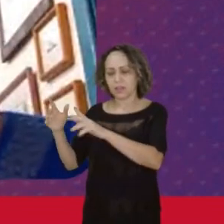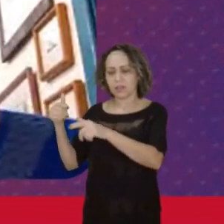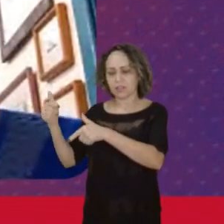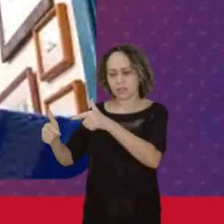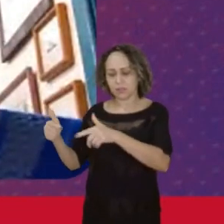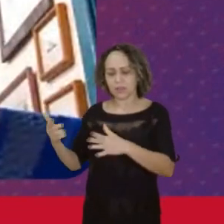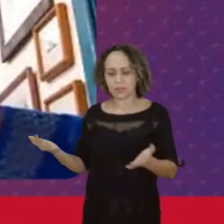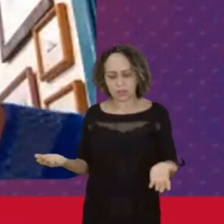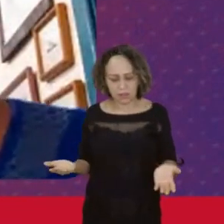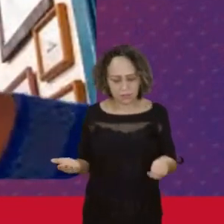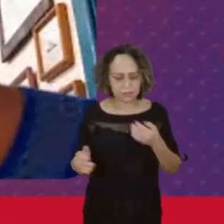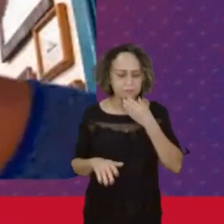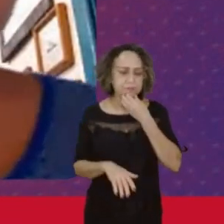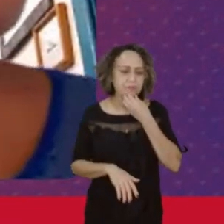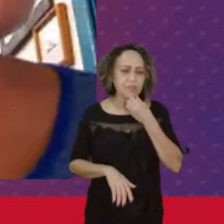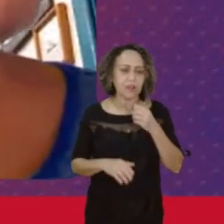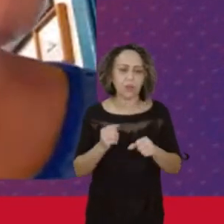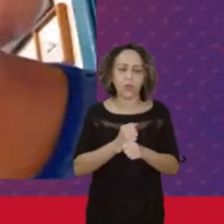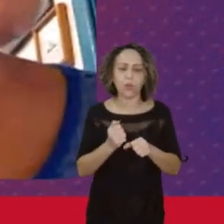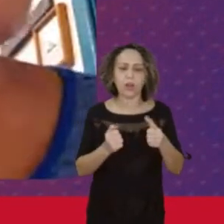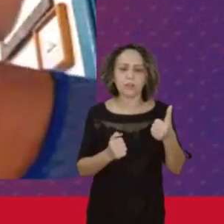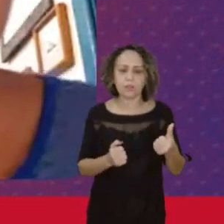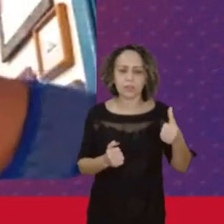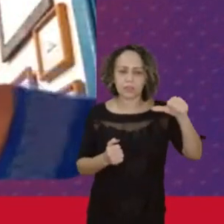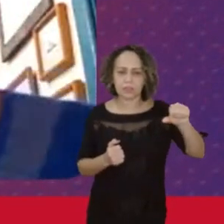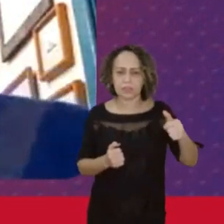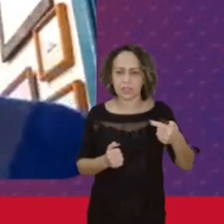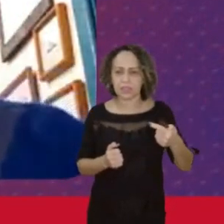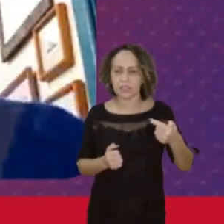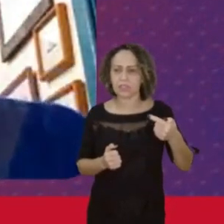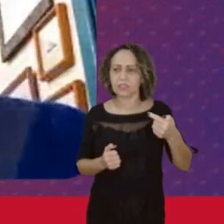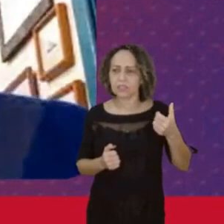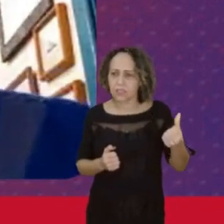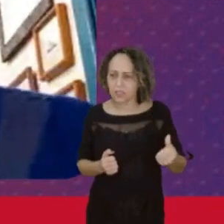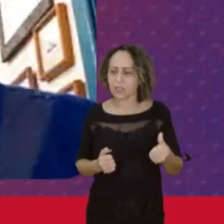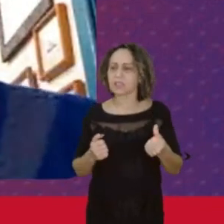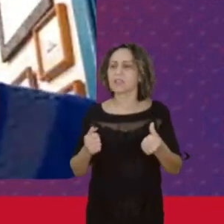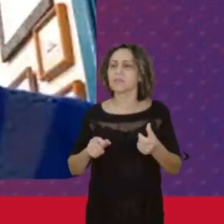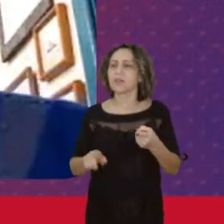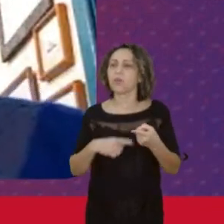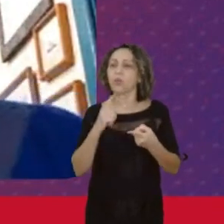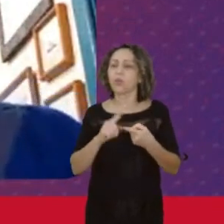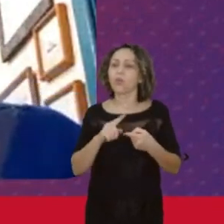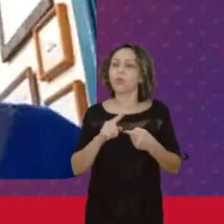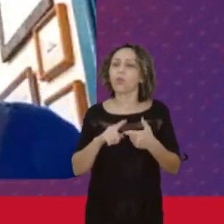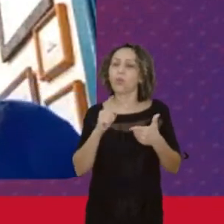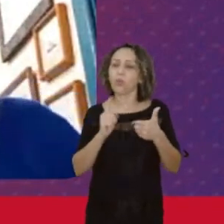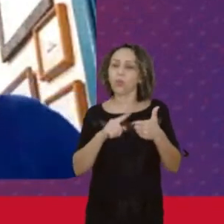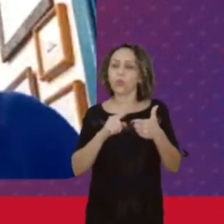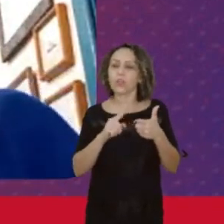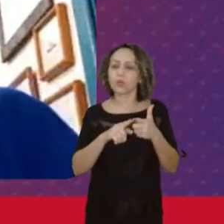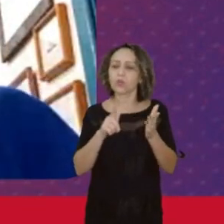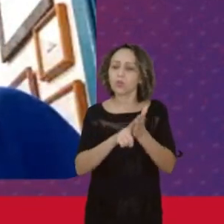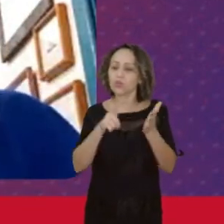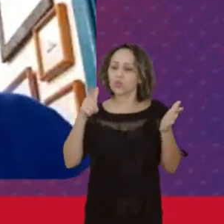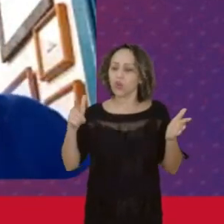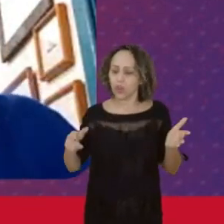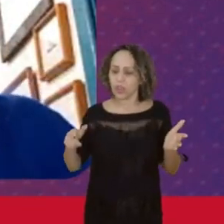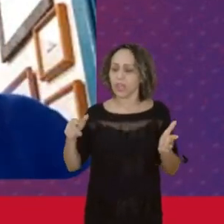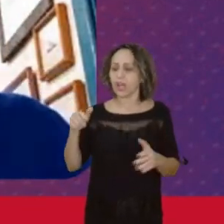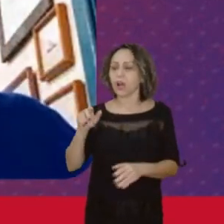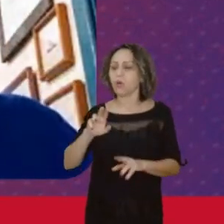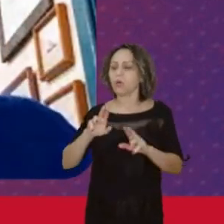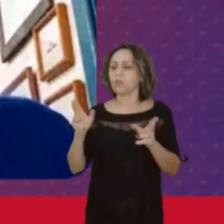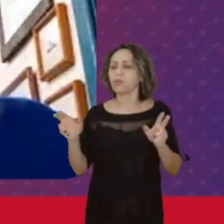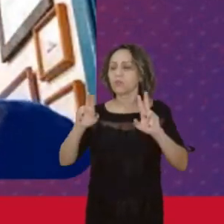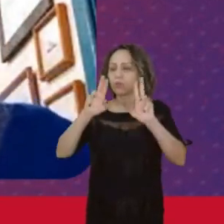em 1976, sai o segundo jornal, que é o Nós Mulheres, também um jornal feminista. Então,